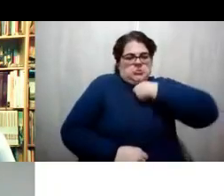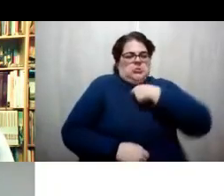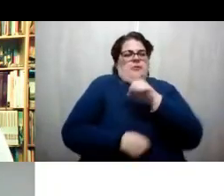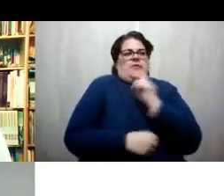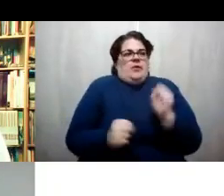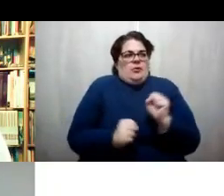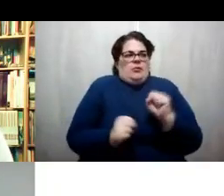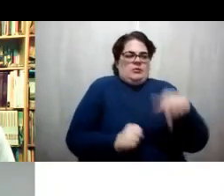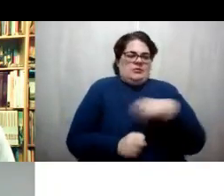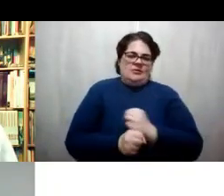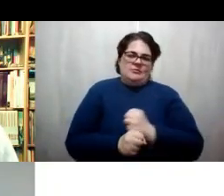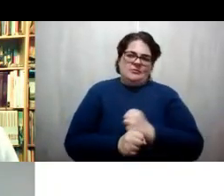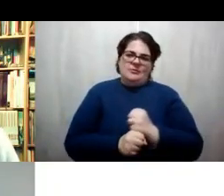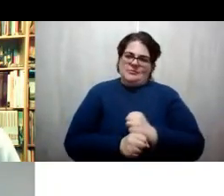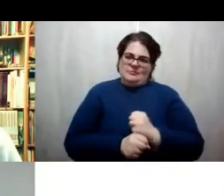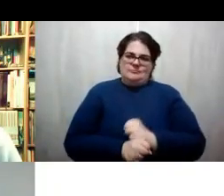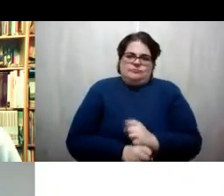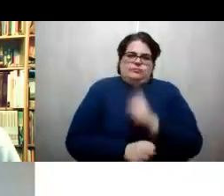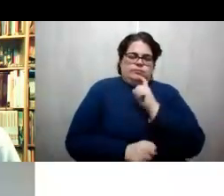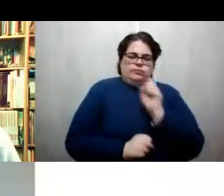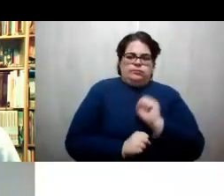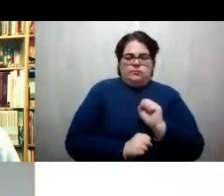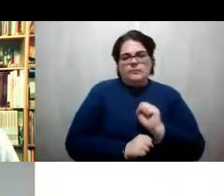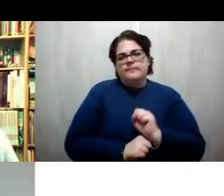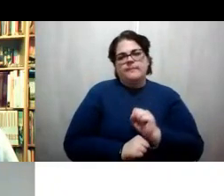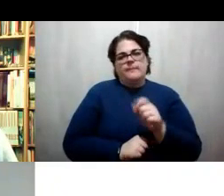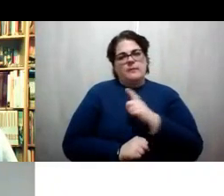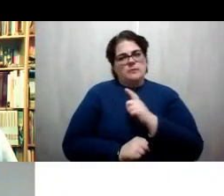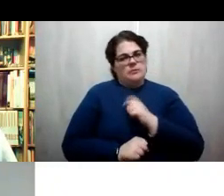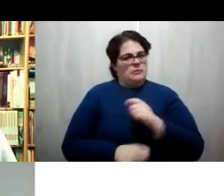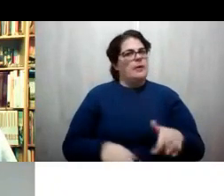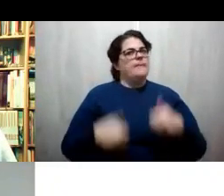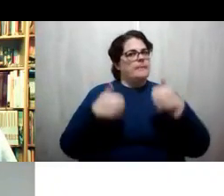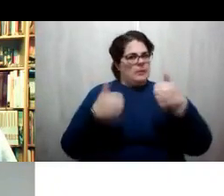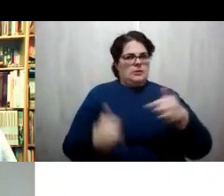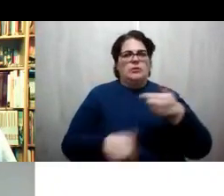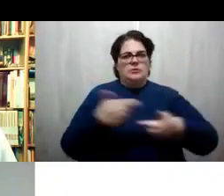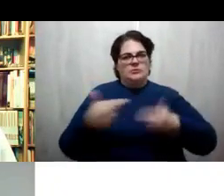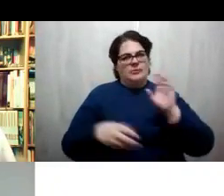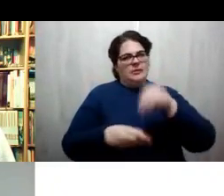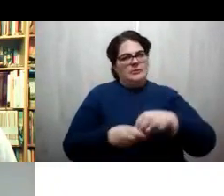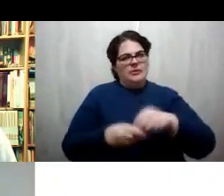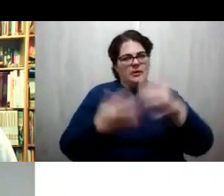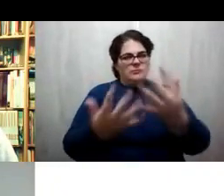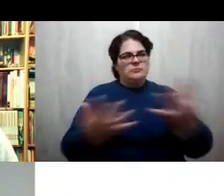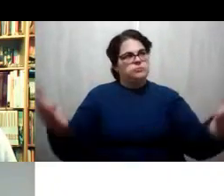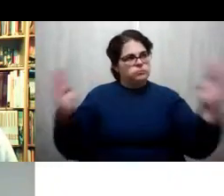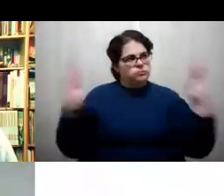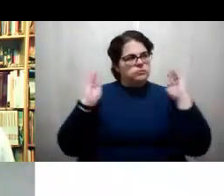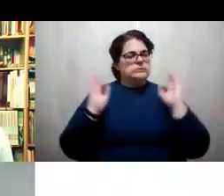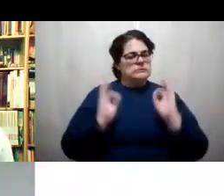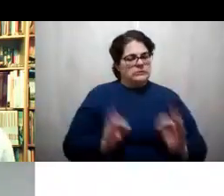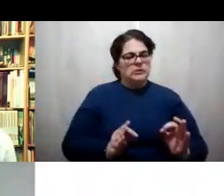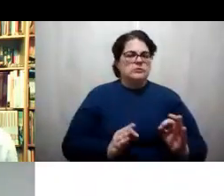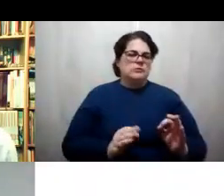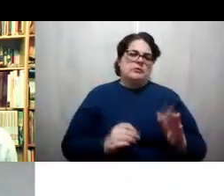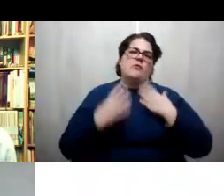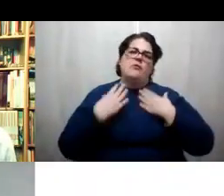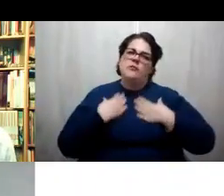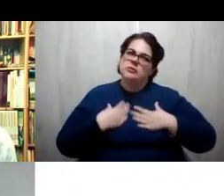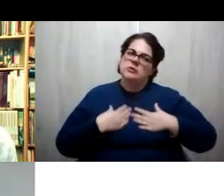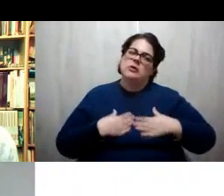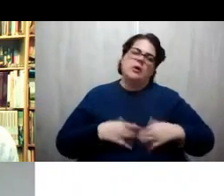coisa impressionante. Então, isso favorece também o nosso trabalho dentro da cabine, ficar mais confortável, né?